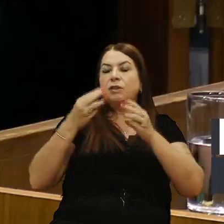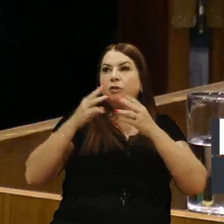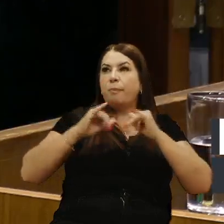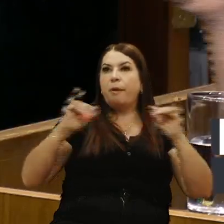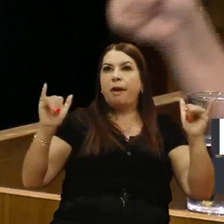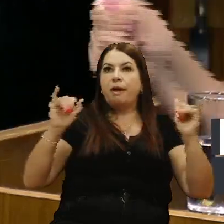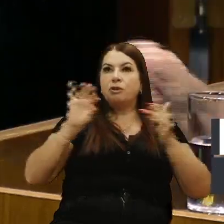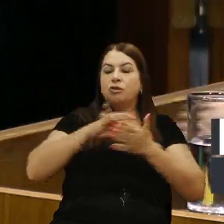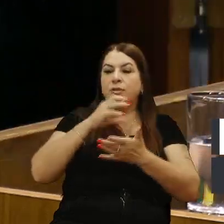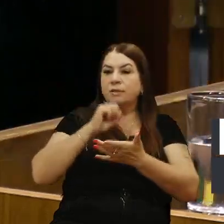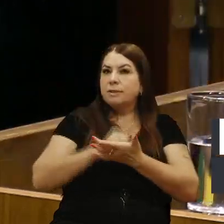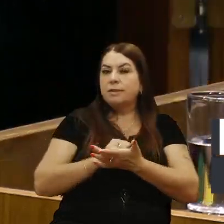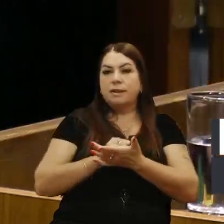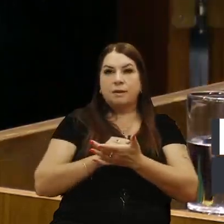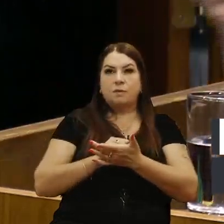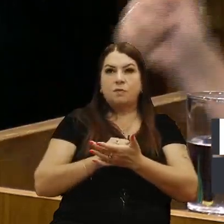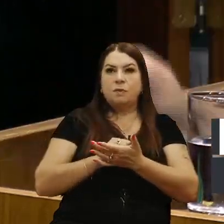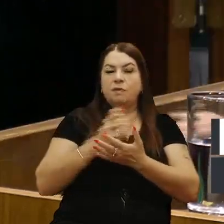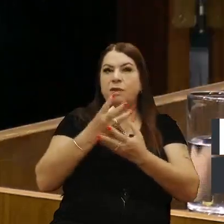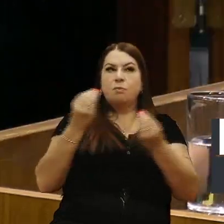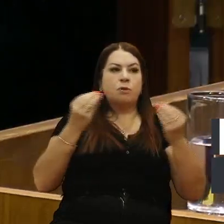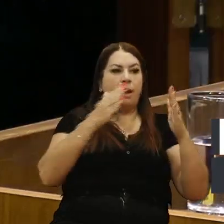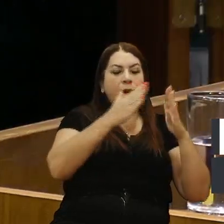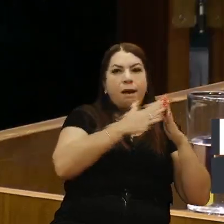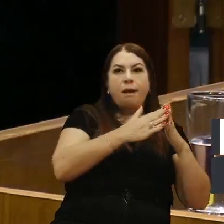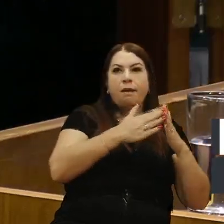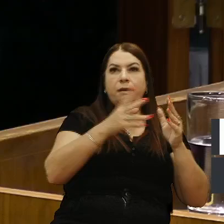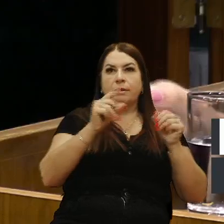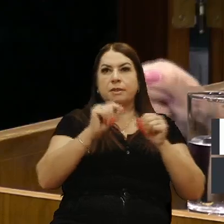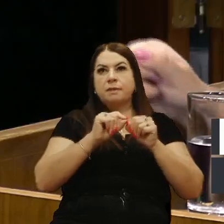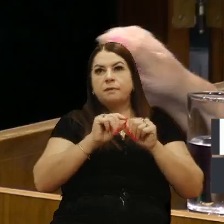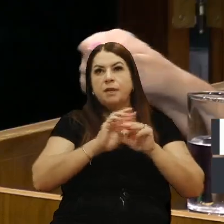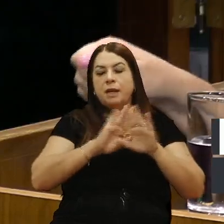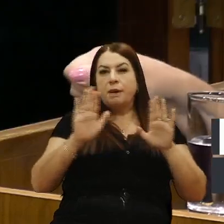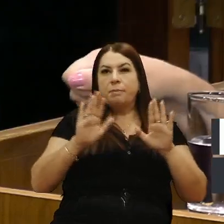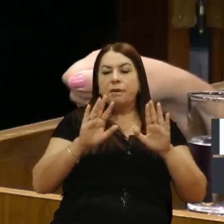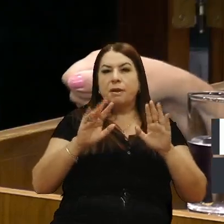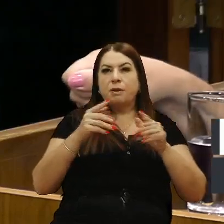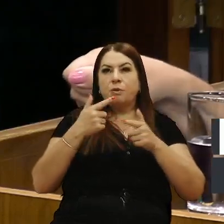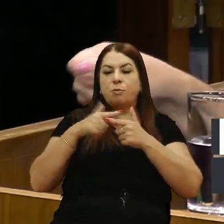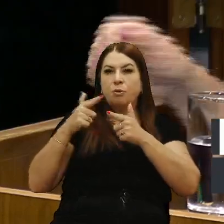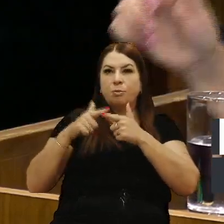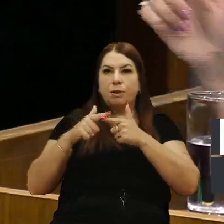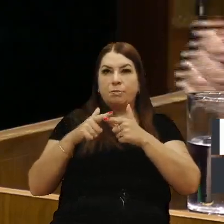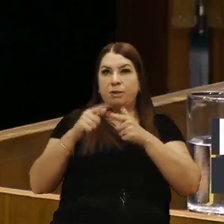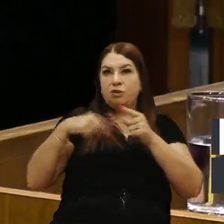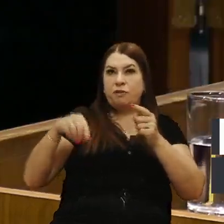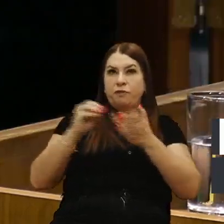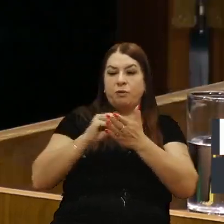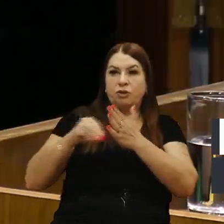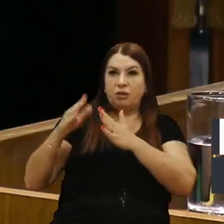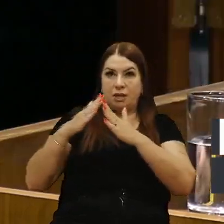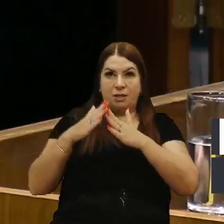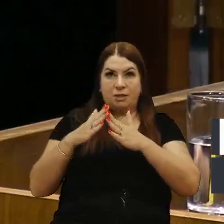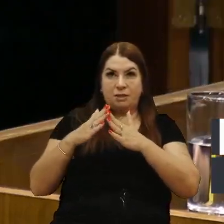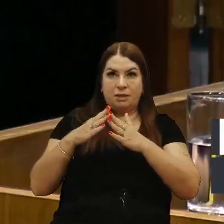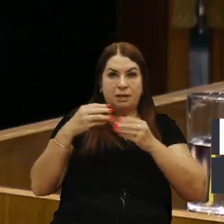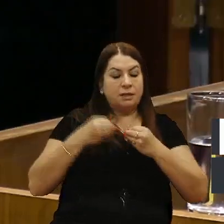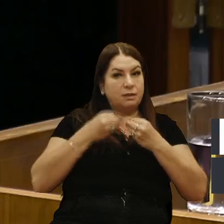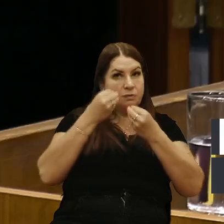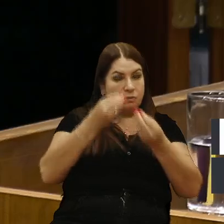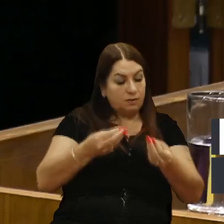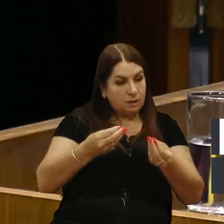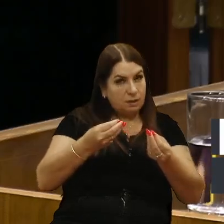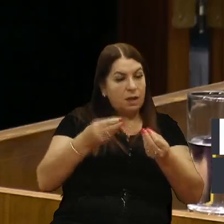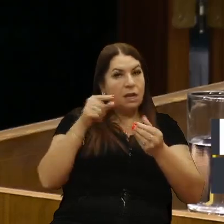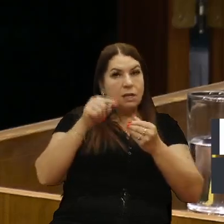de inscrição e nós vamos dar tantas casas e nós vamos acabar com o déficit habitacional da nossa cidade. Ela se dá com a entrega.